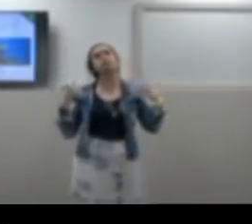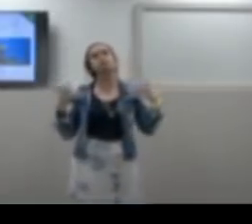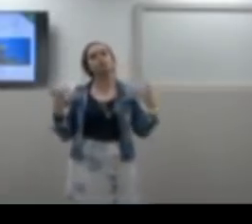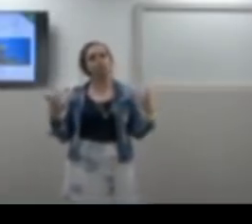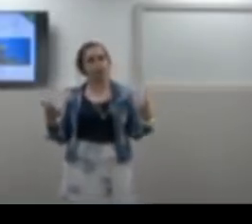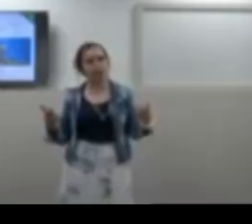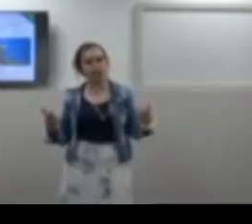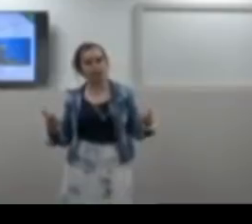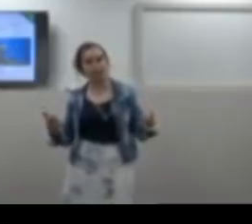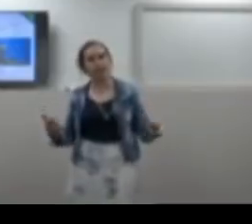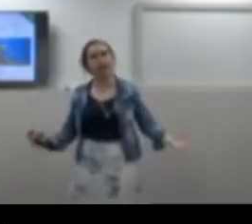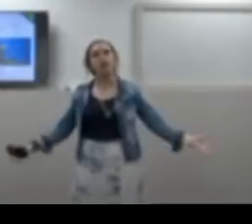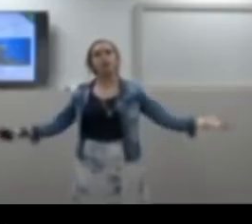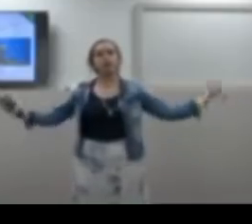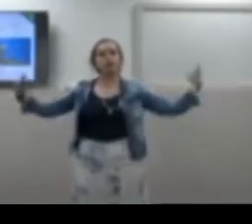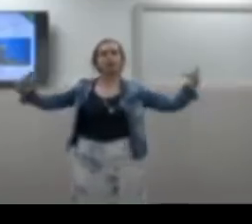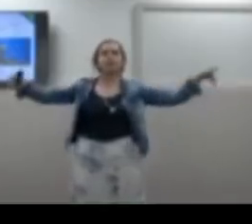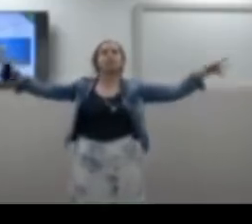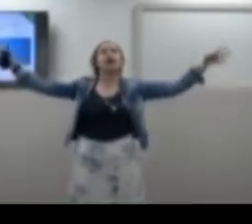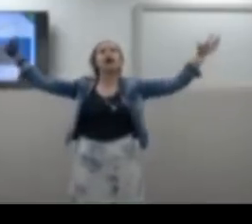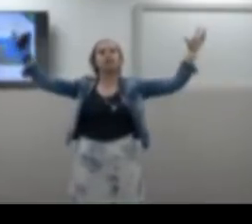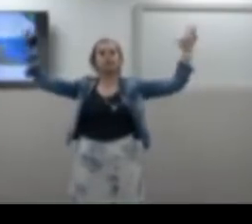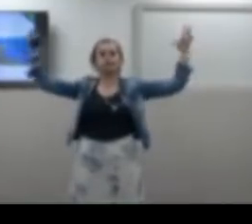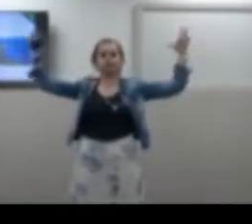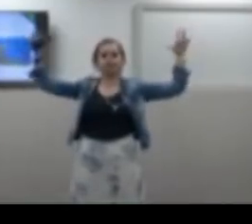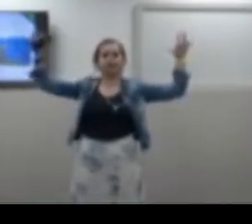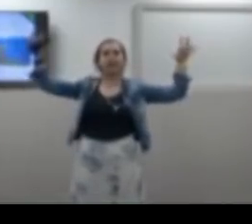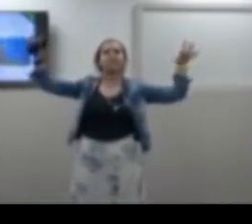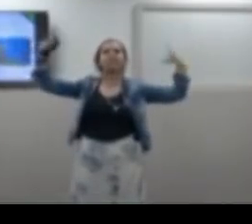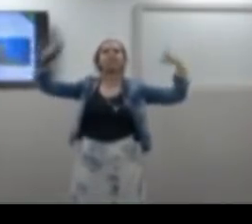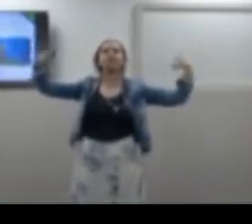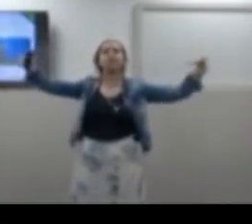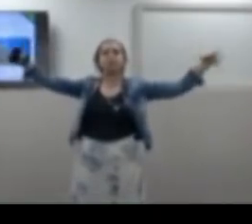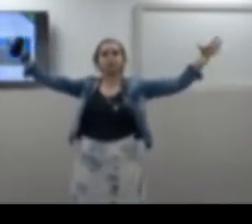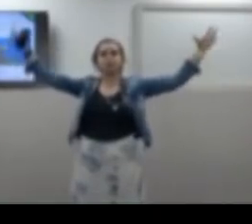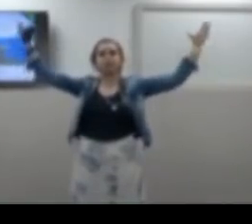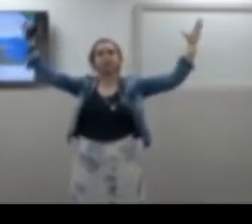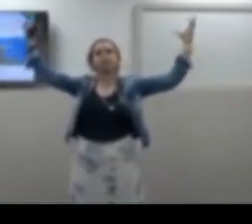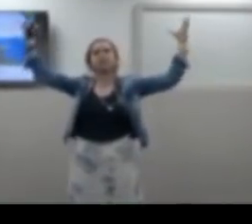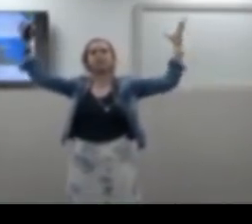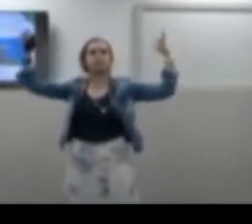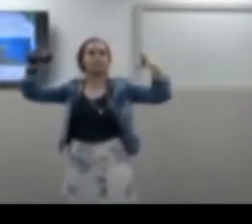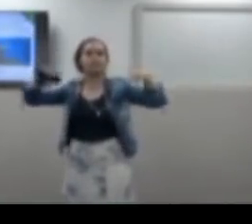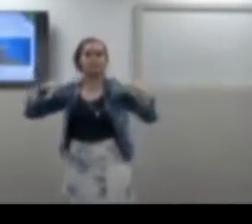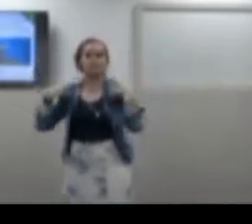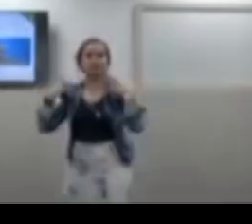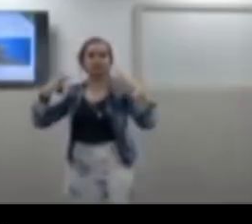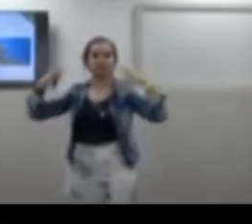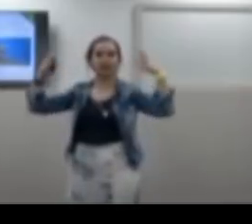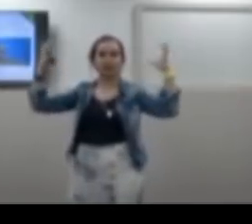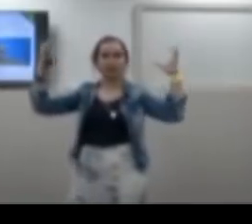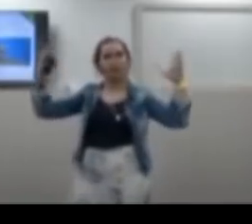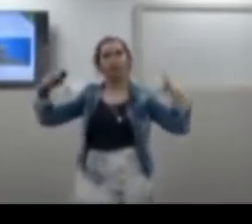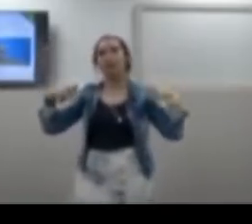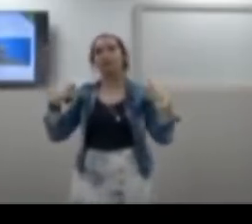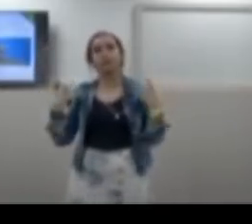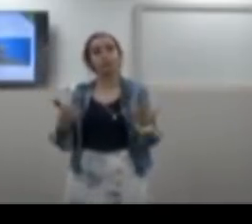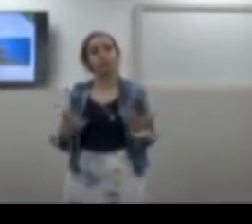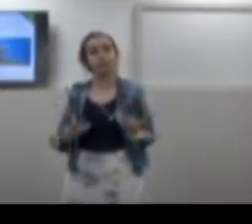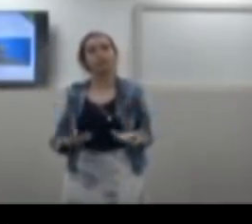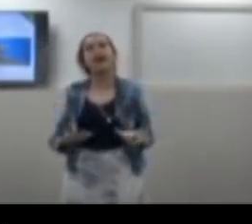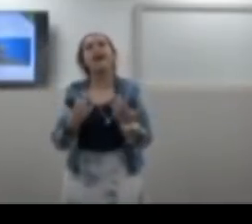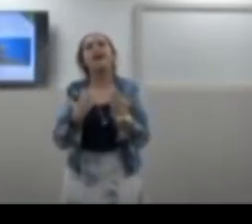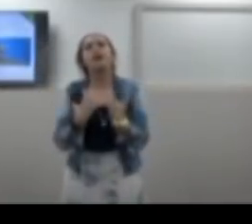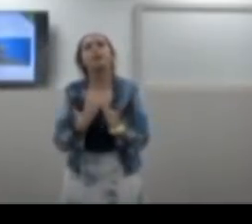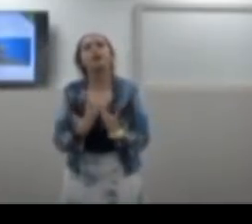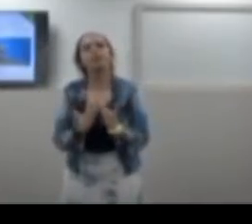que você vê de longe e já reconhece ela, porque ela tem esses galhos diferenciados, né? Muitos deles voltados para cima, só na copa, é uma árvore